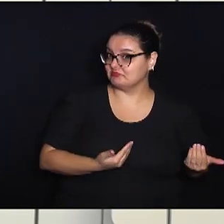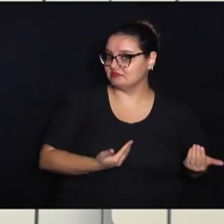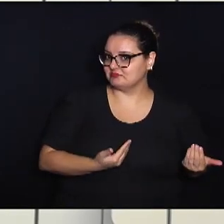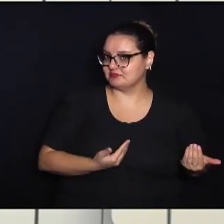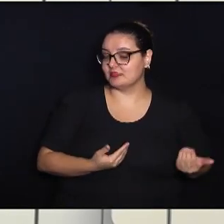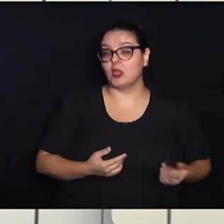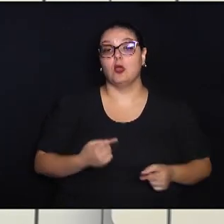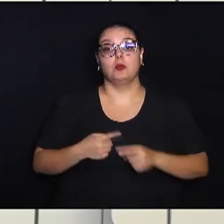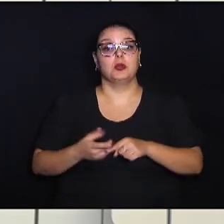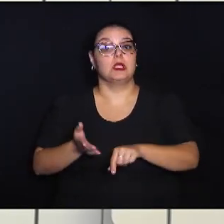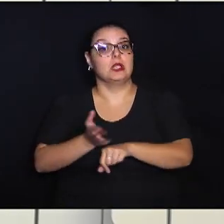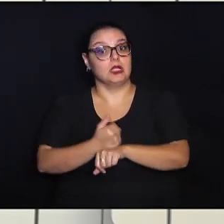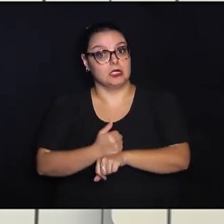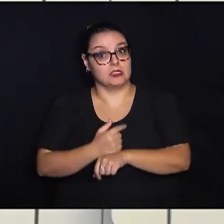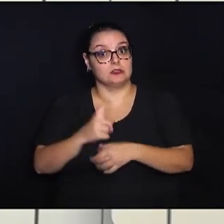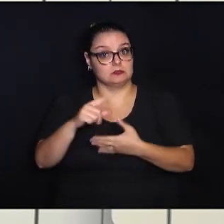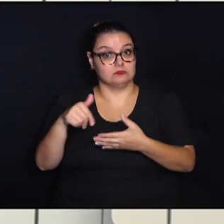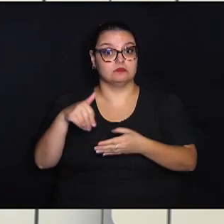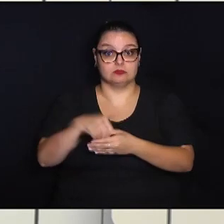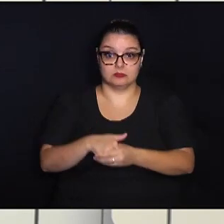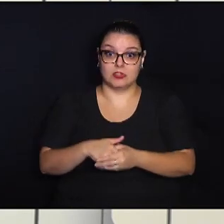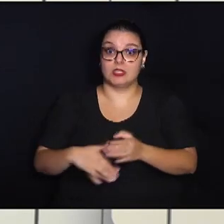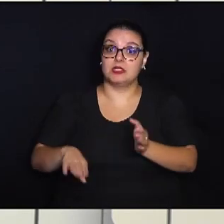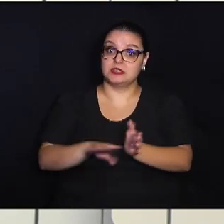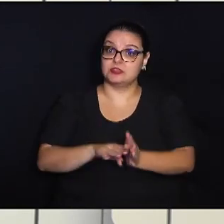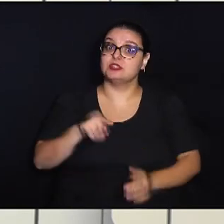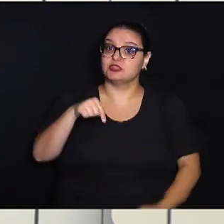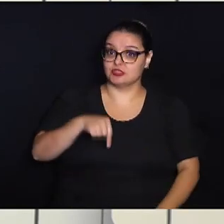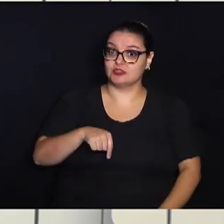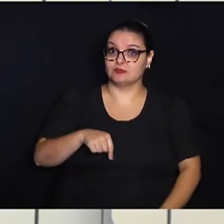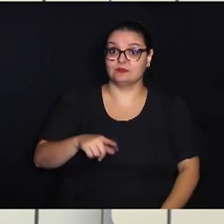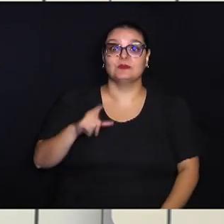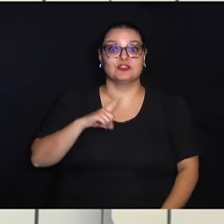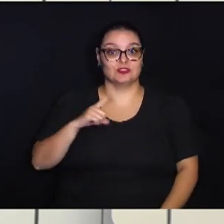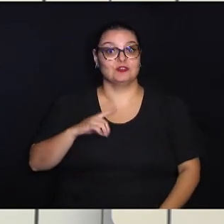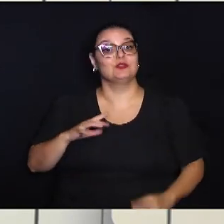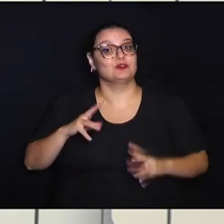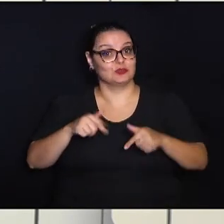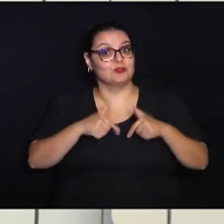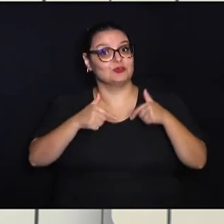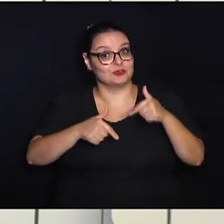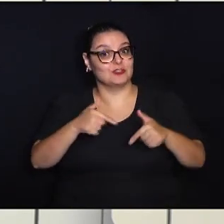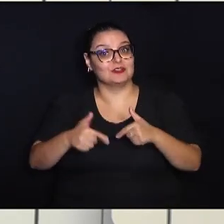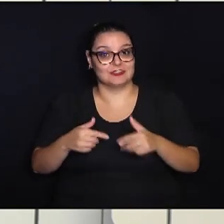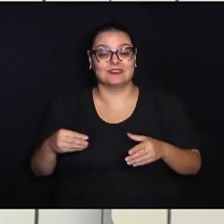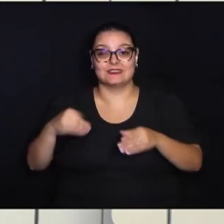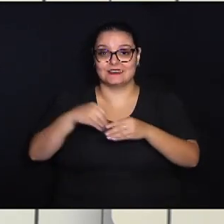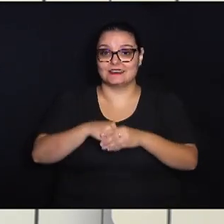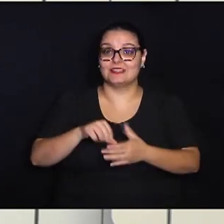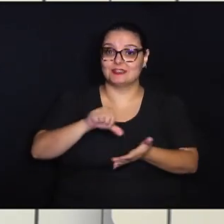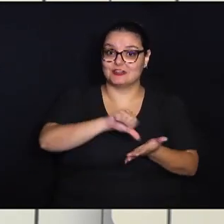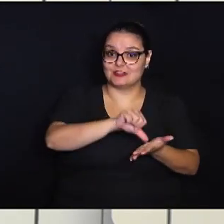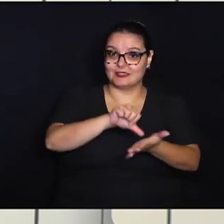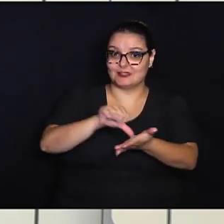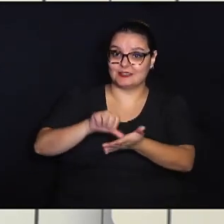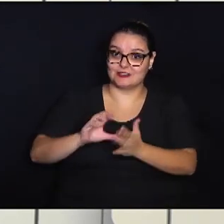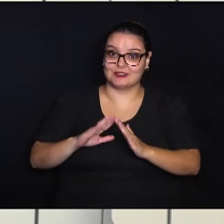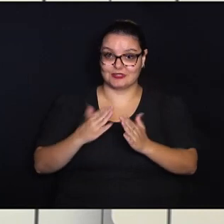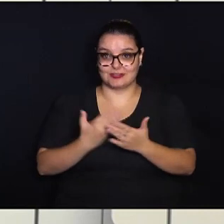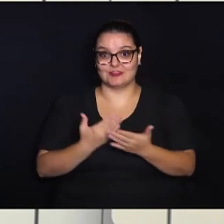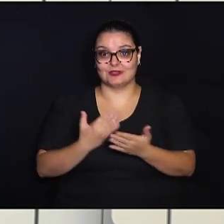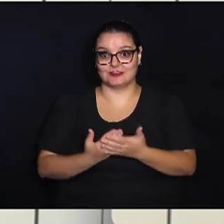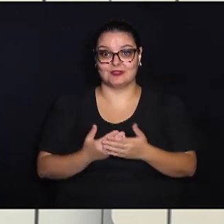porque antes de serem eleitos e chegarem aqui, tiveram todo o trabalho dentro das unidades escolares com